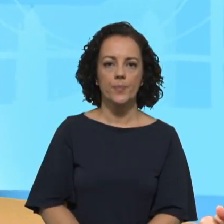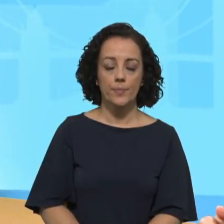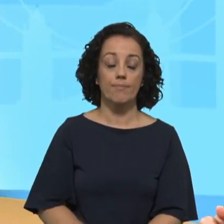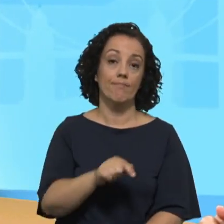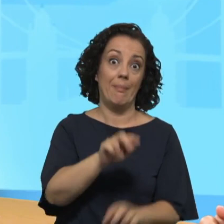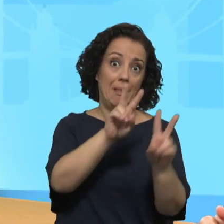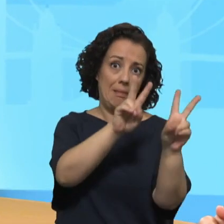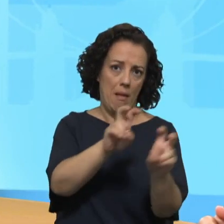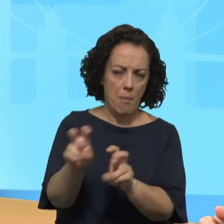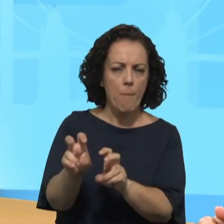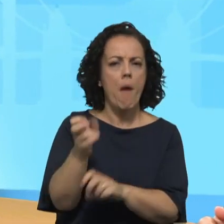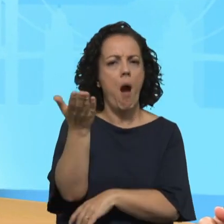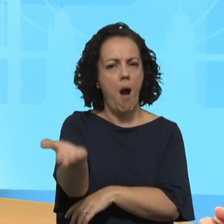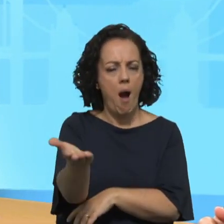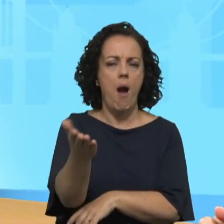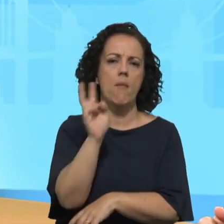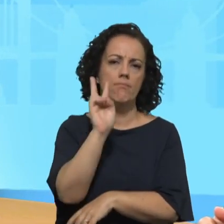Estes são temas que pode acompanhar em